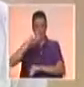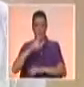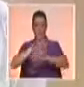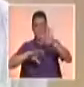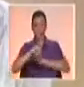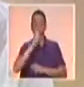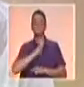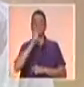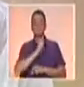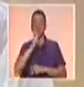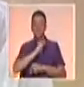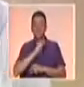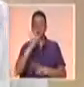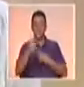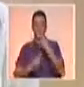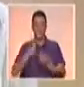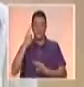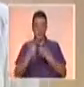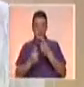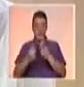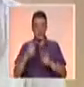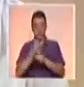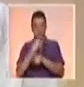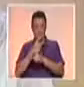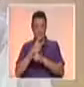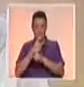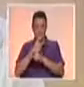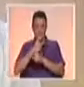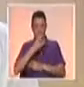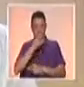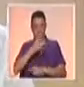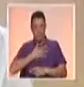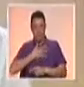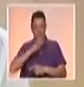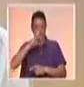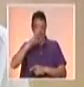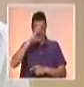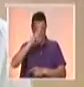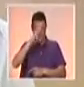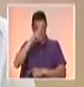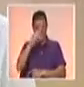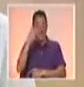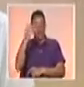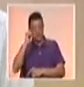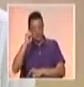gelados. Às vezes, cereais de pequeno almoço. Pronto, pode aparecer. É convidada.